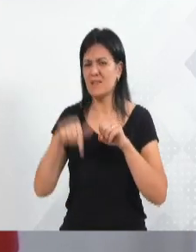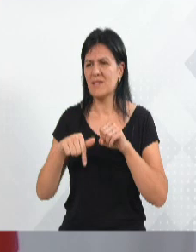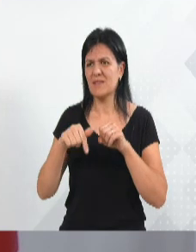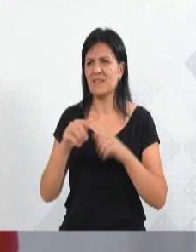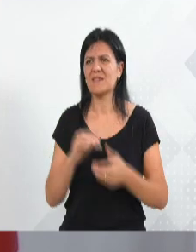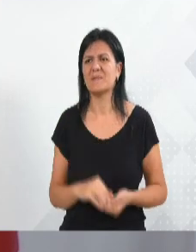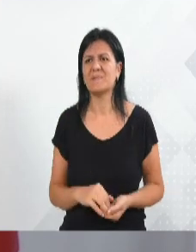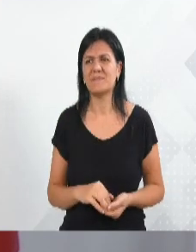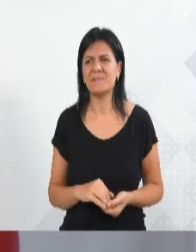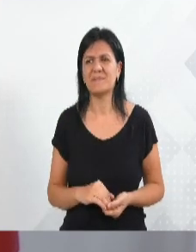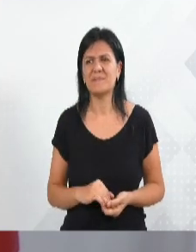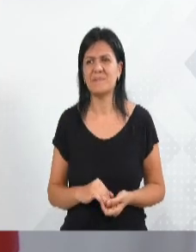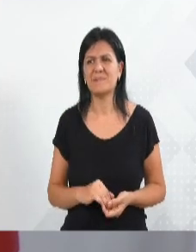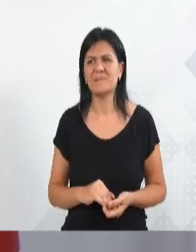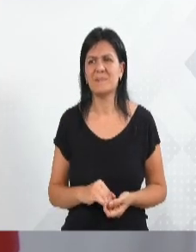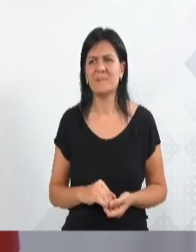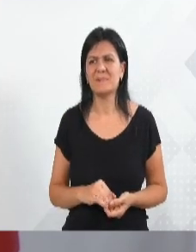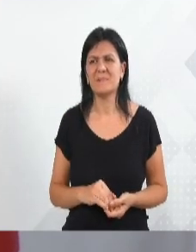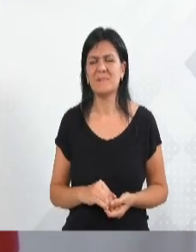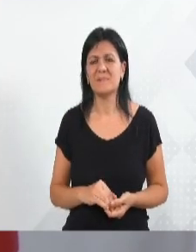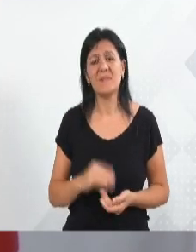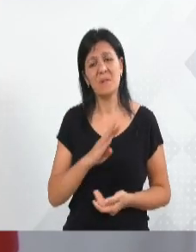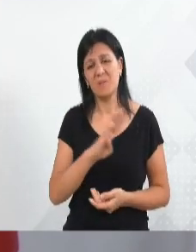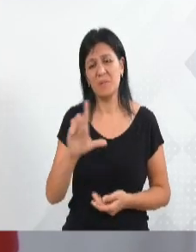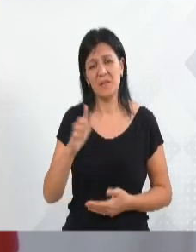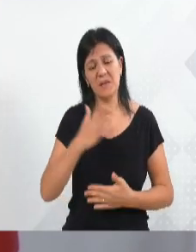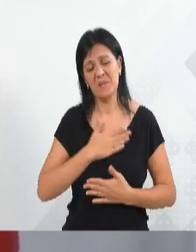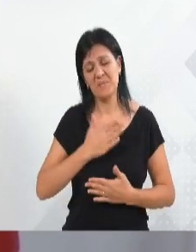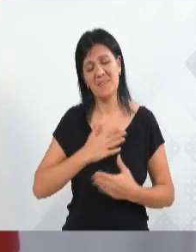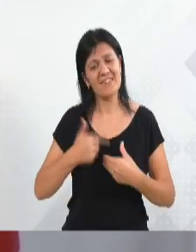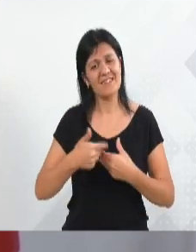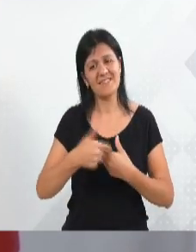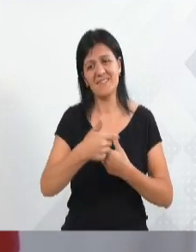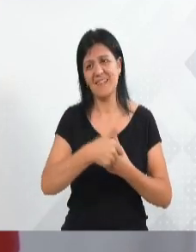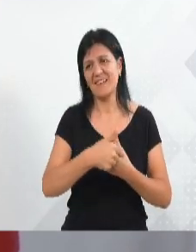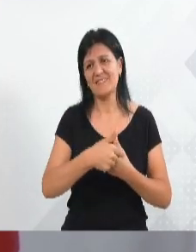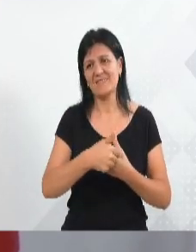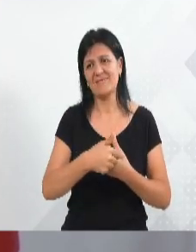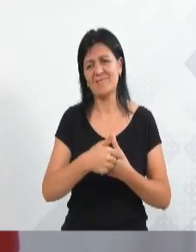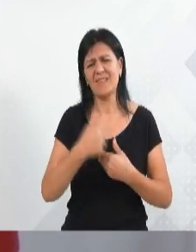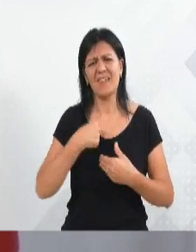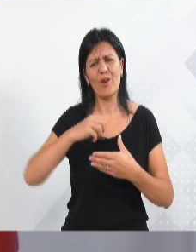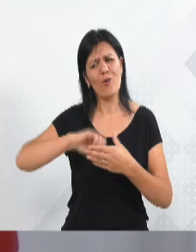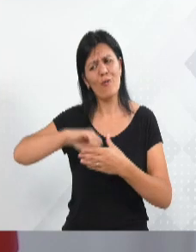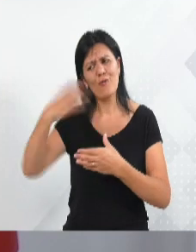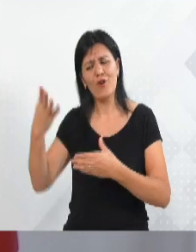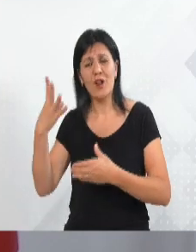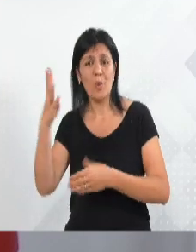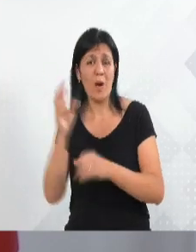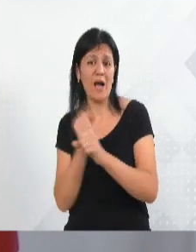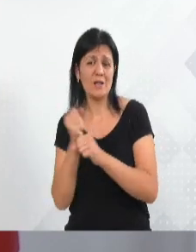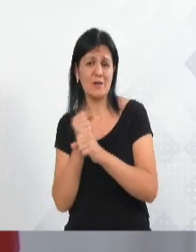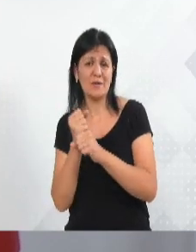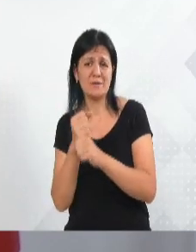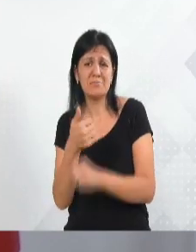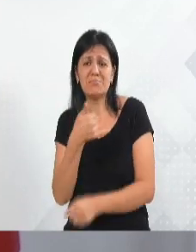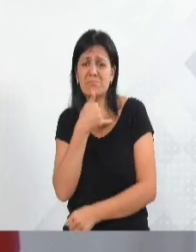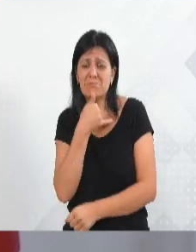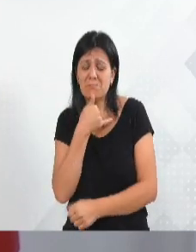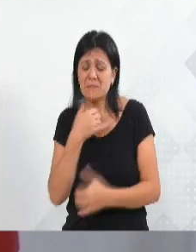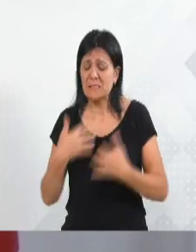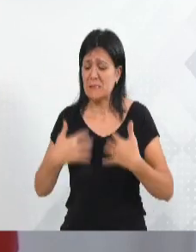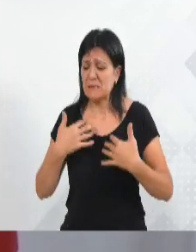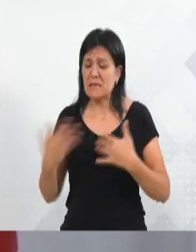Né? Então, porque Blumenau é minha terra, não sei ficar sem ela. Fiquei 4 anos fora, fiquei triste e doente. Tive que